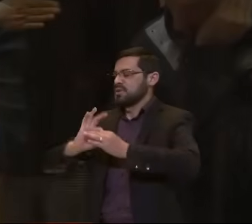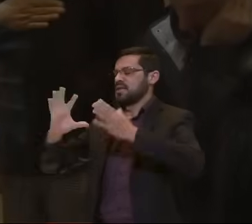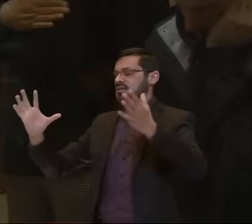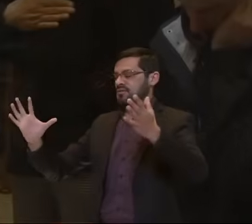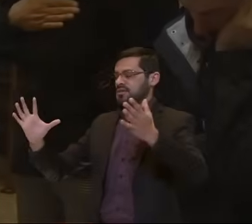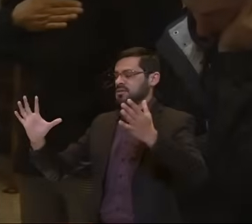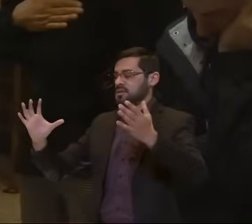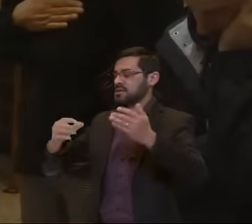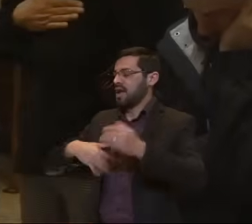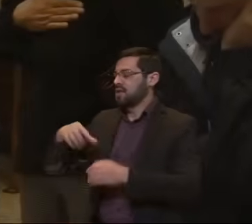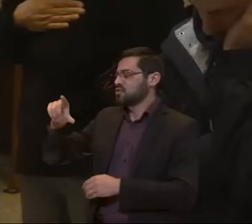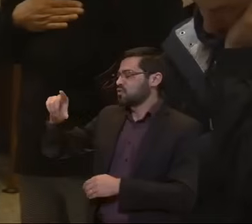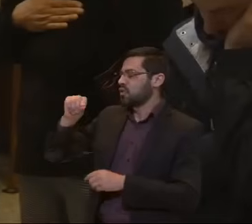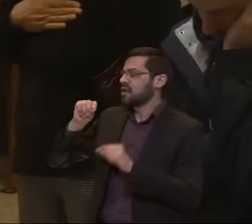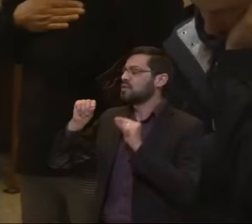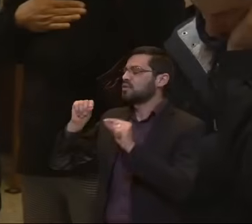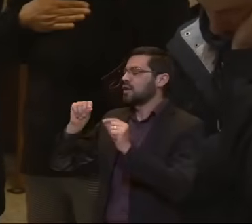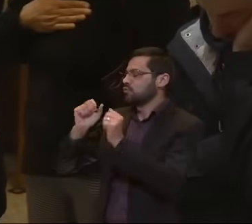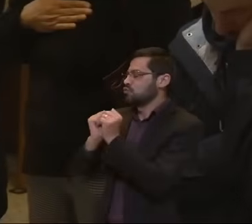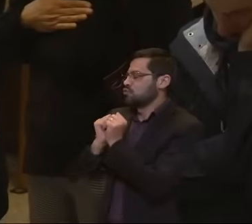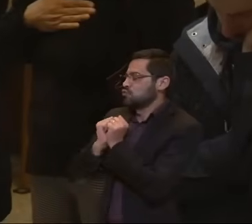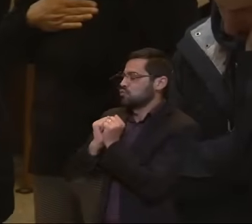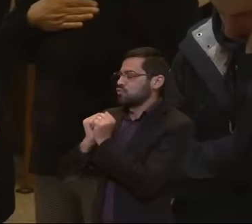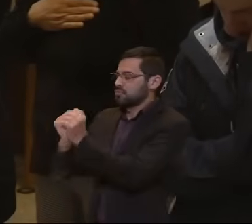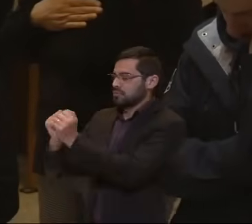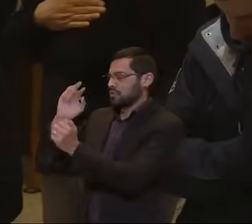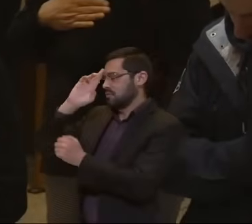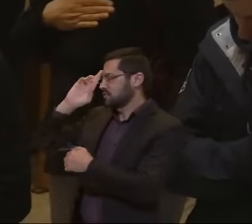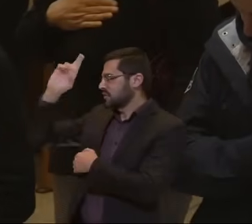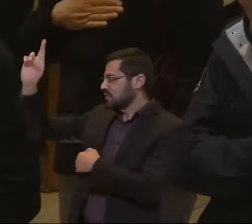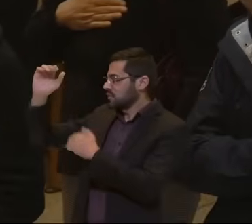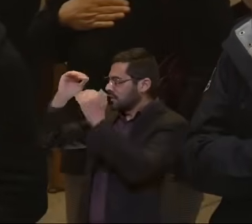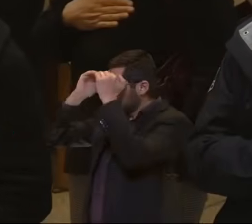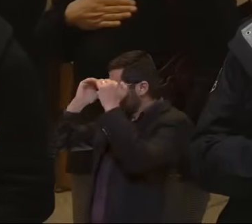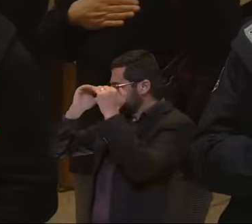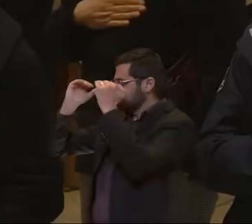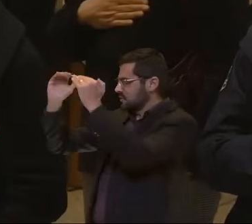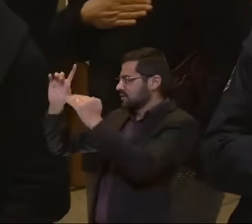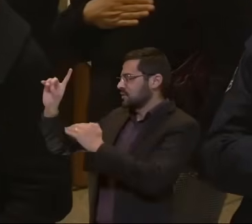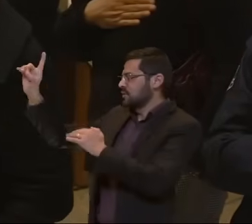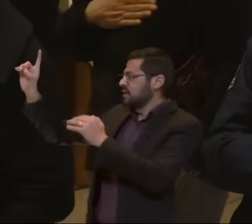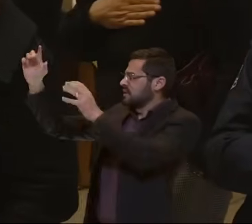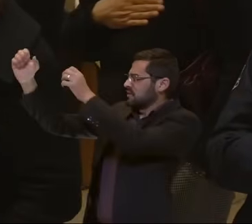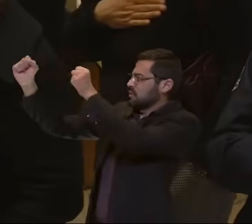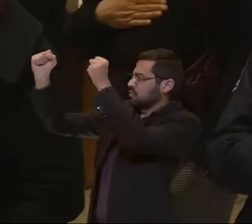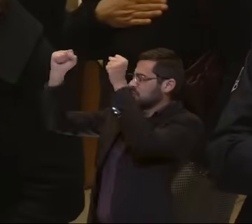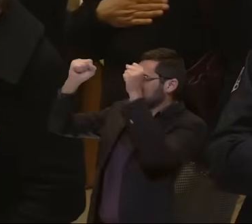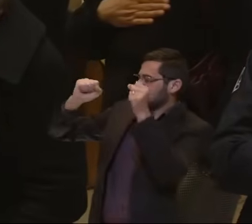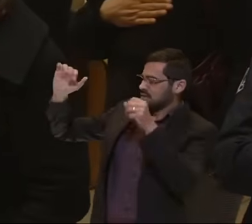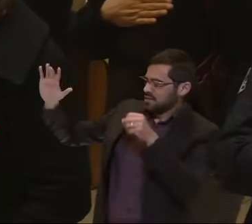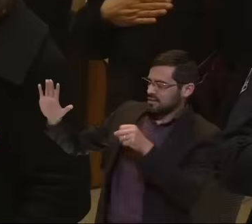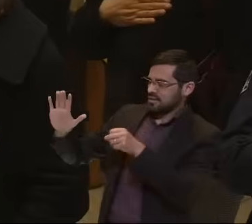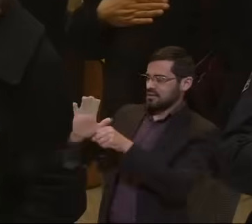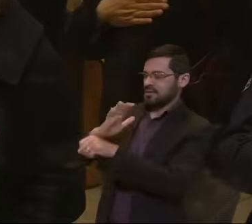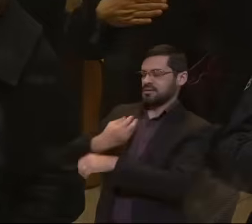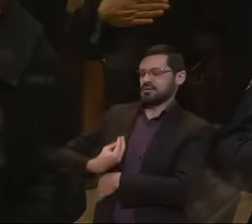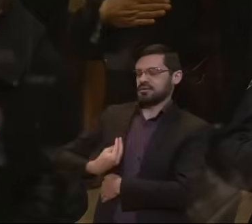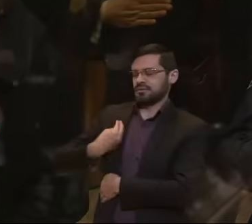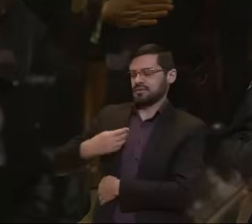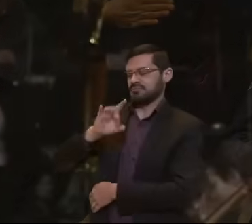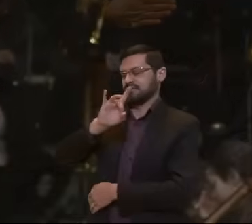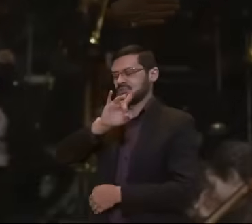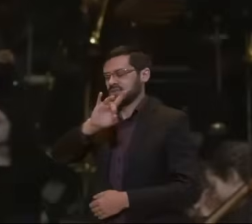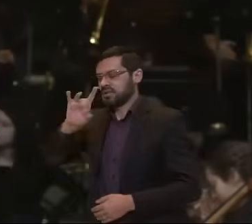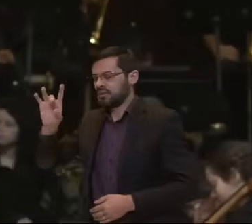quando eles decidirem ir, Senhor, do teu lado, do teu jeito, que venha poder do teu Espírito Santo sobre eles.